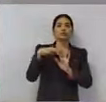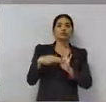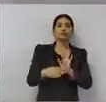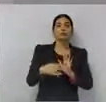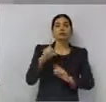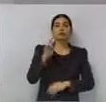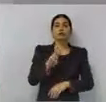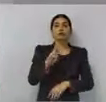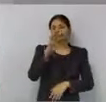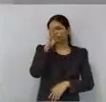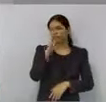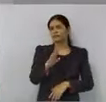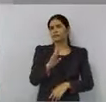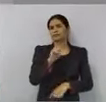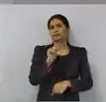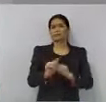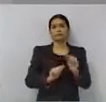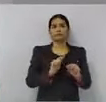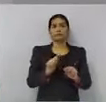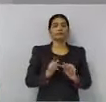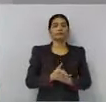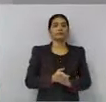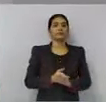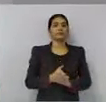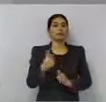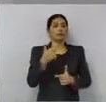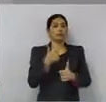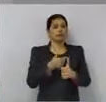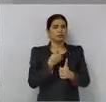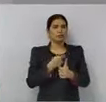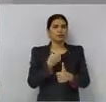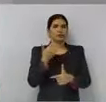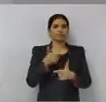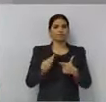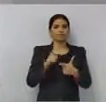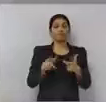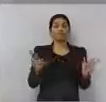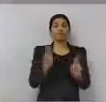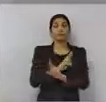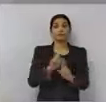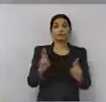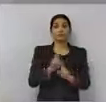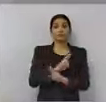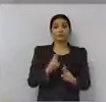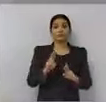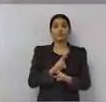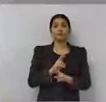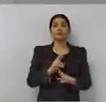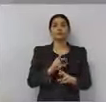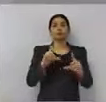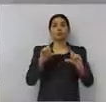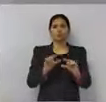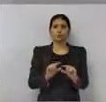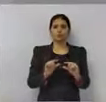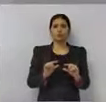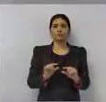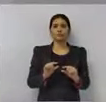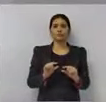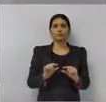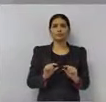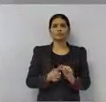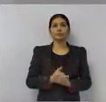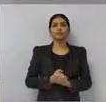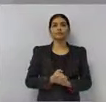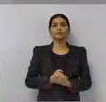principais. O primeiro problema relacionado a ocorrências de interrupção e